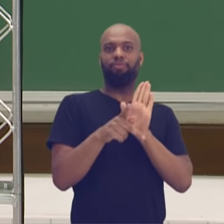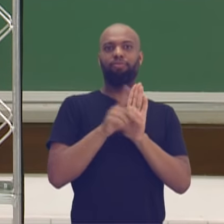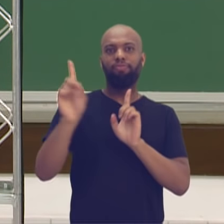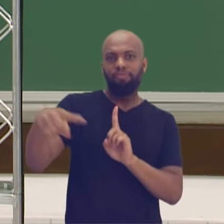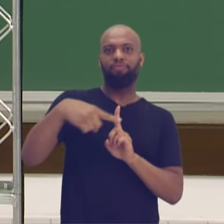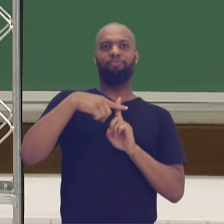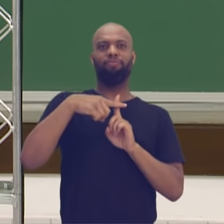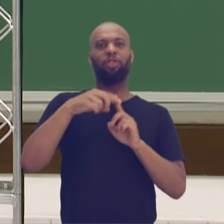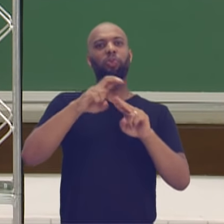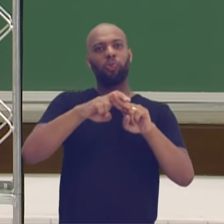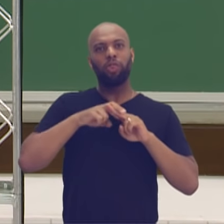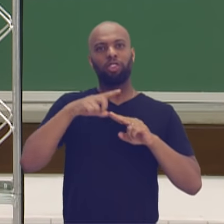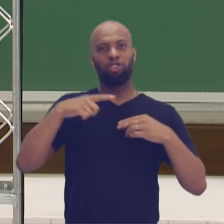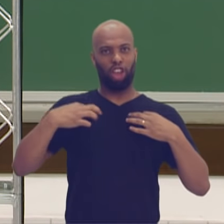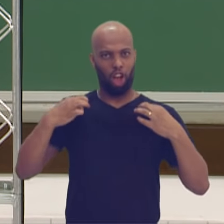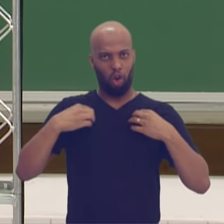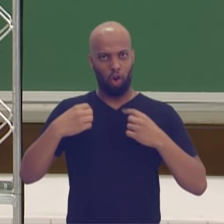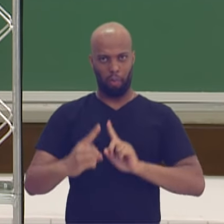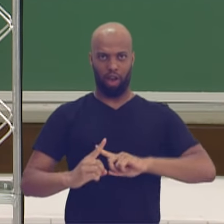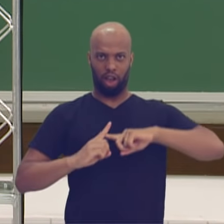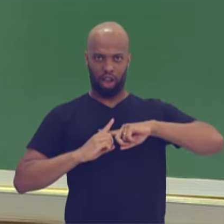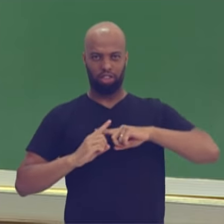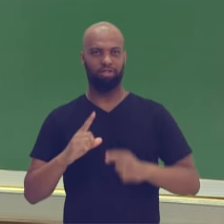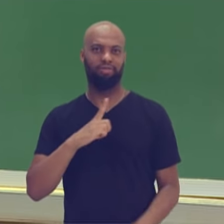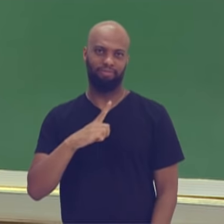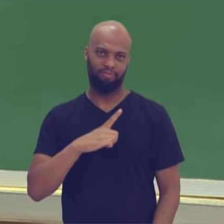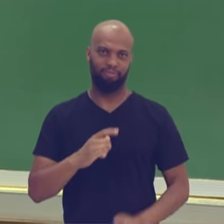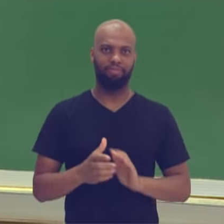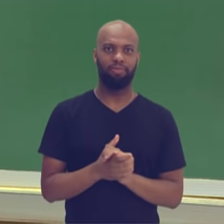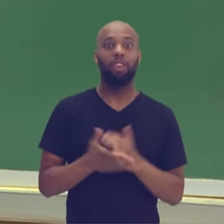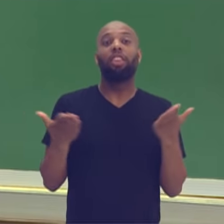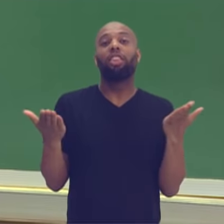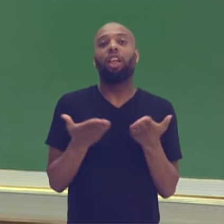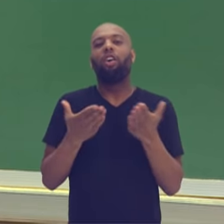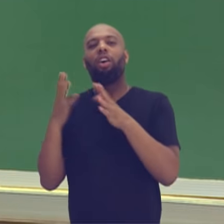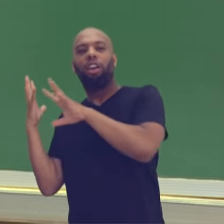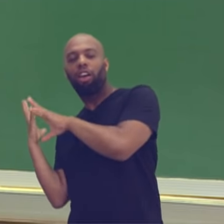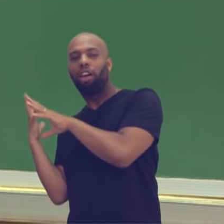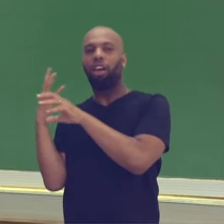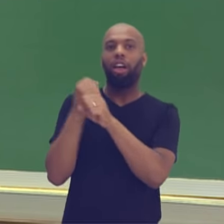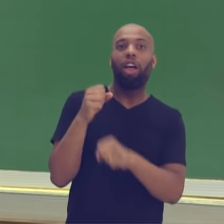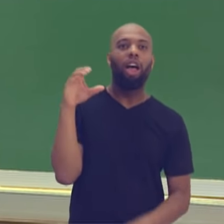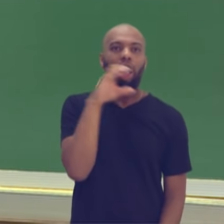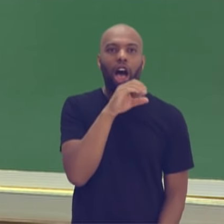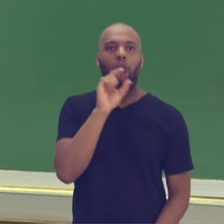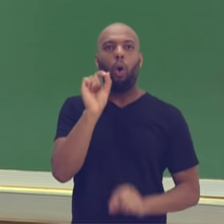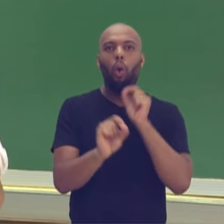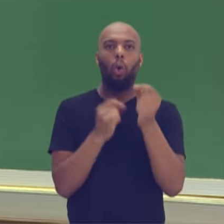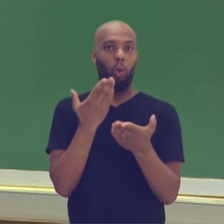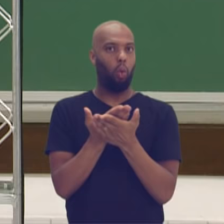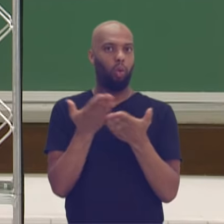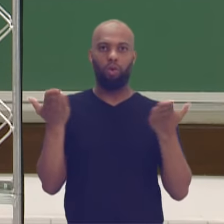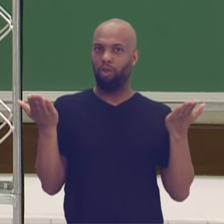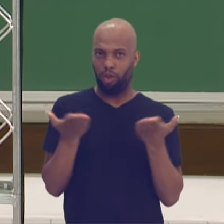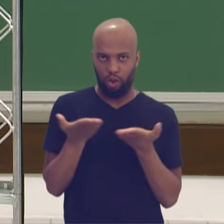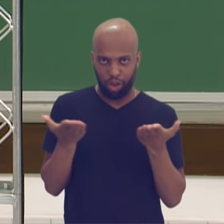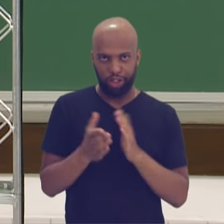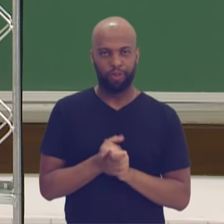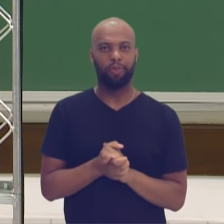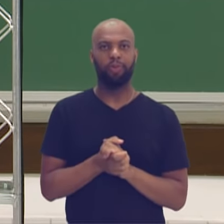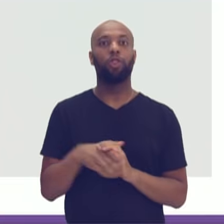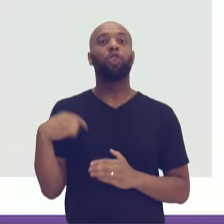a cruz nas suas vestimentas. Agora a gente vai retomar rapidinho o que a gente estudou nessa aula, né? A